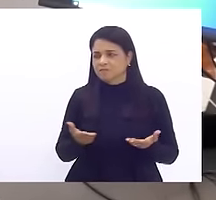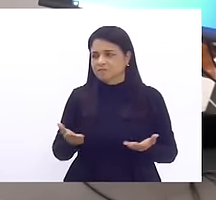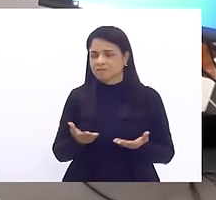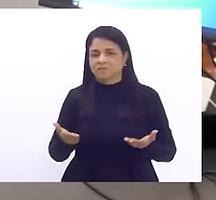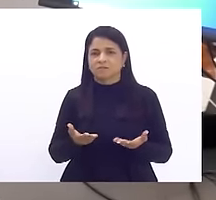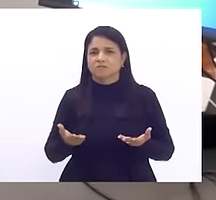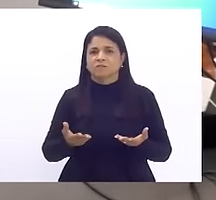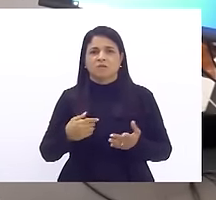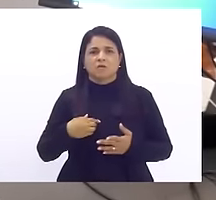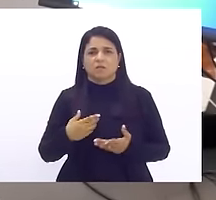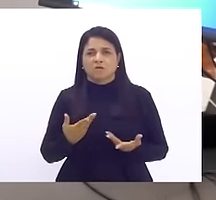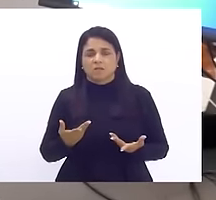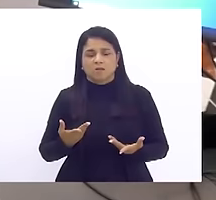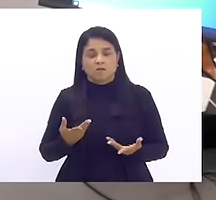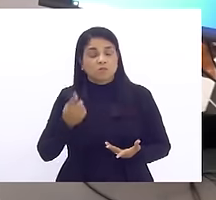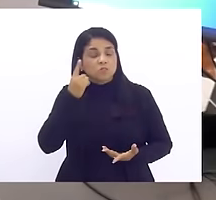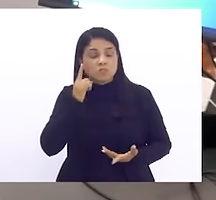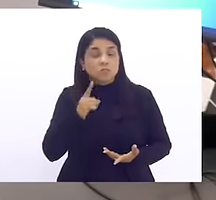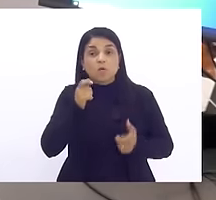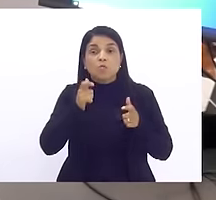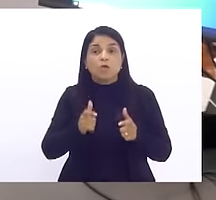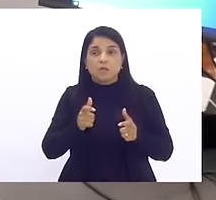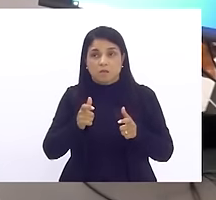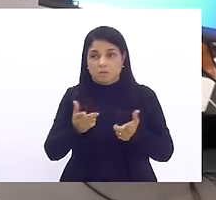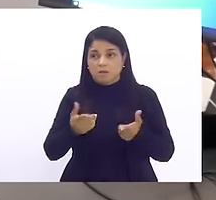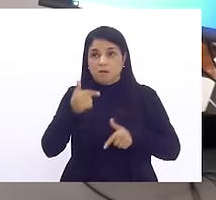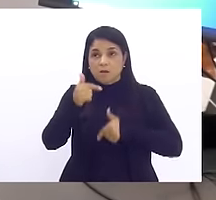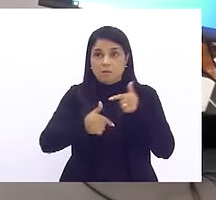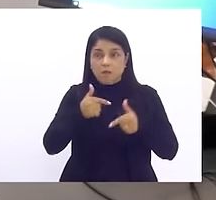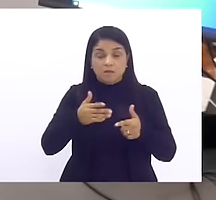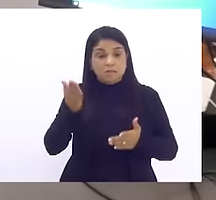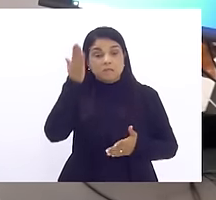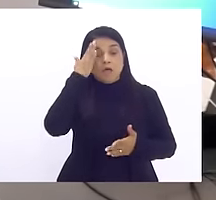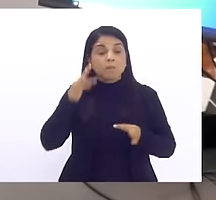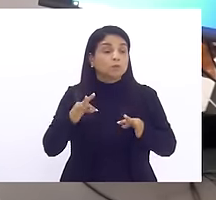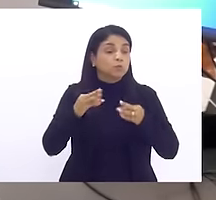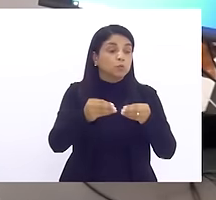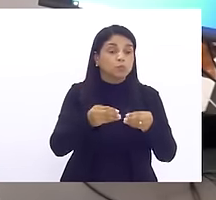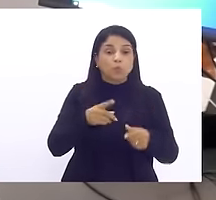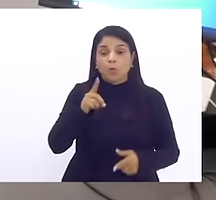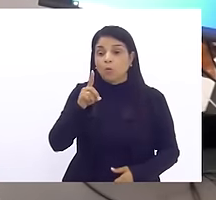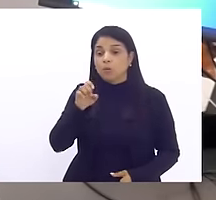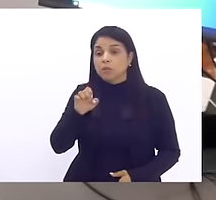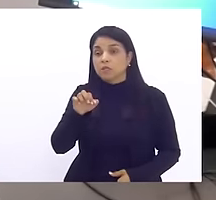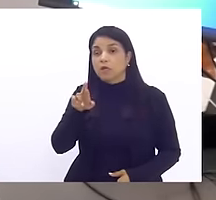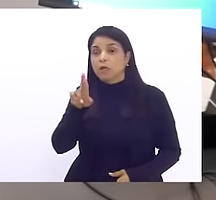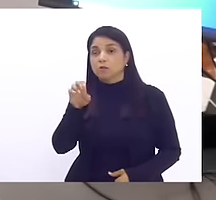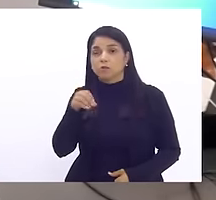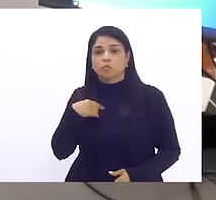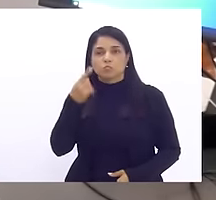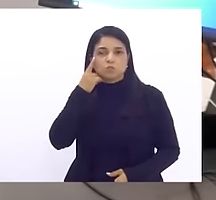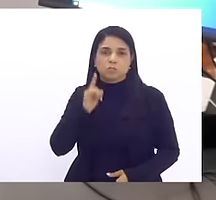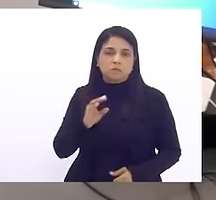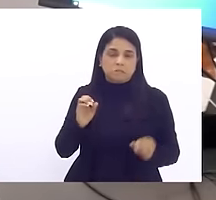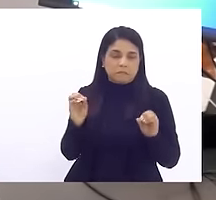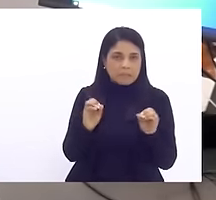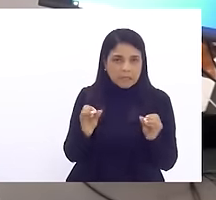eu não sei que eles estão fazendo lá porque a gente aqui recebe tudo sabe de tudo o teto não sabe de nada